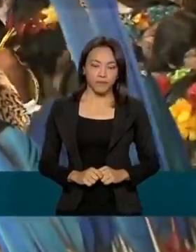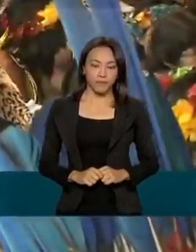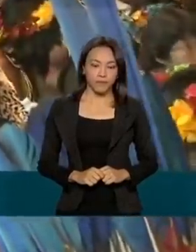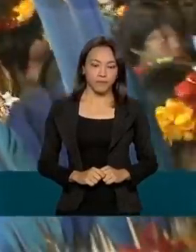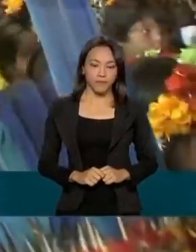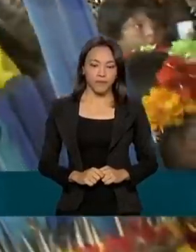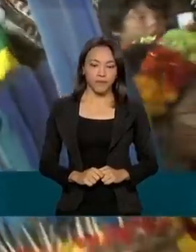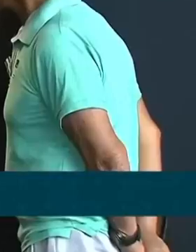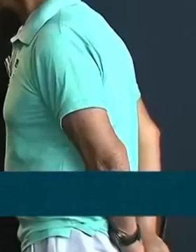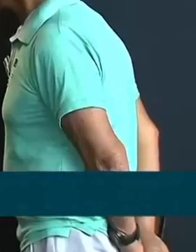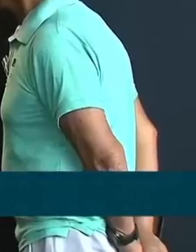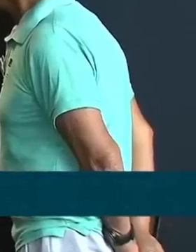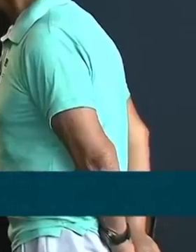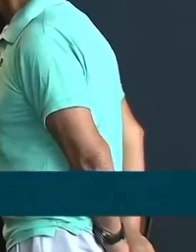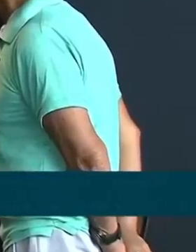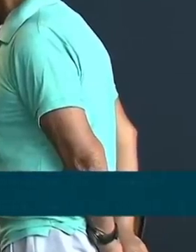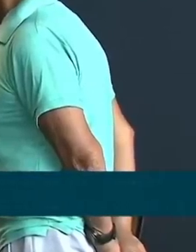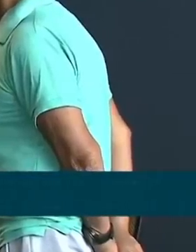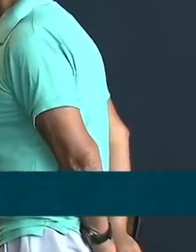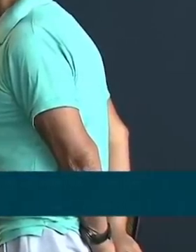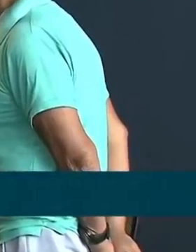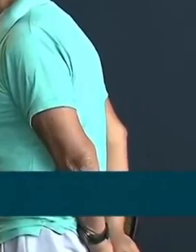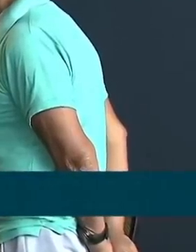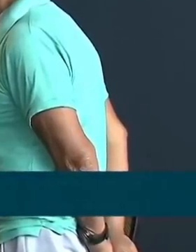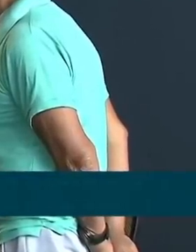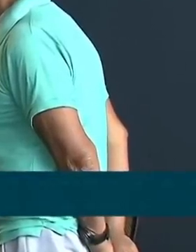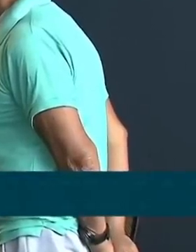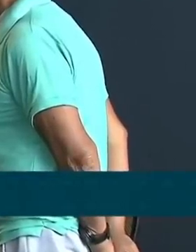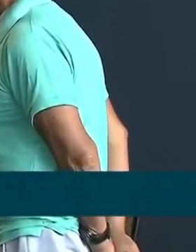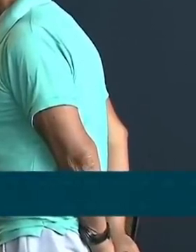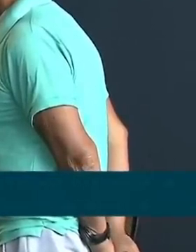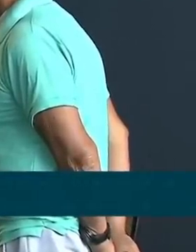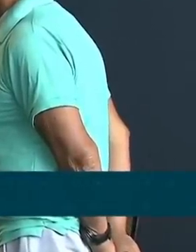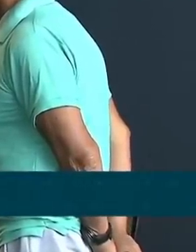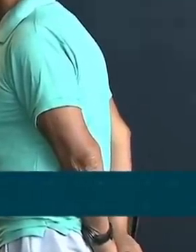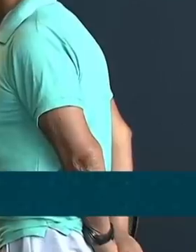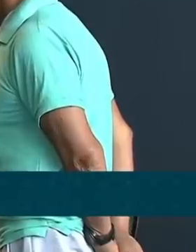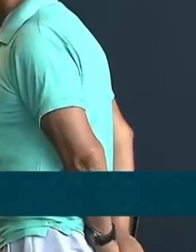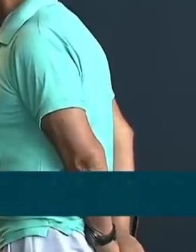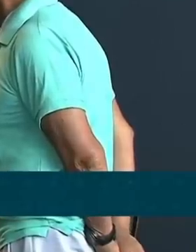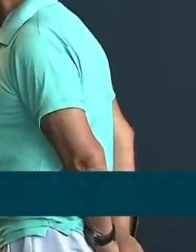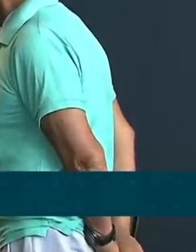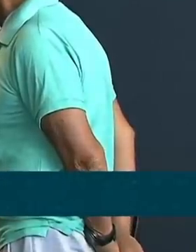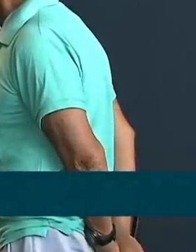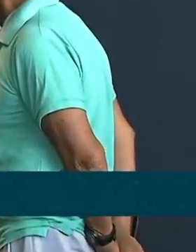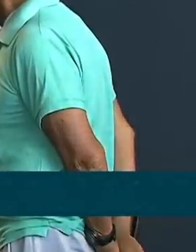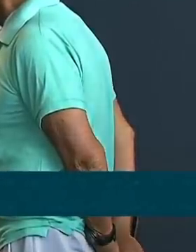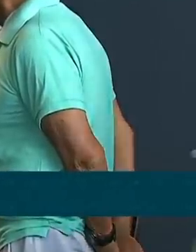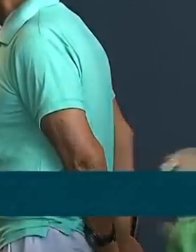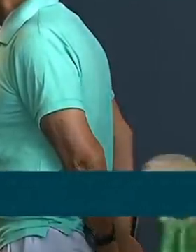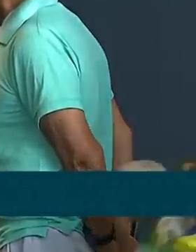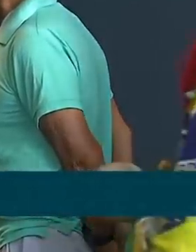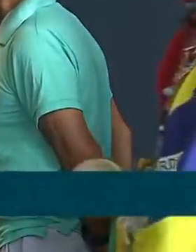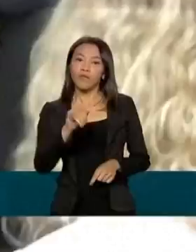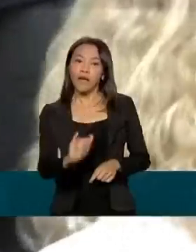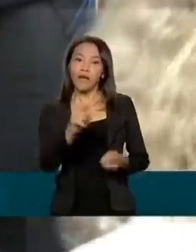bolsonaro e os ministros da Agricultura infraestrutura e defesa bolsonaro chegou ao poder com a promessa de não demarcar nem mais 1 cm